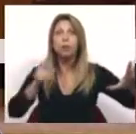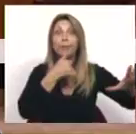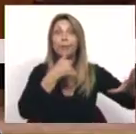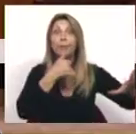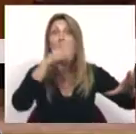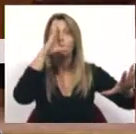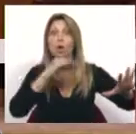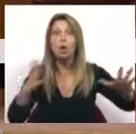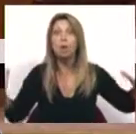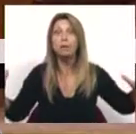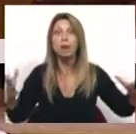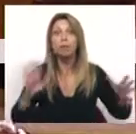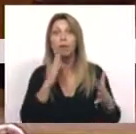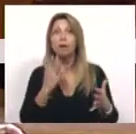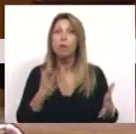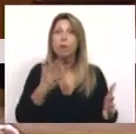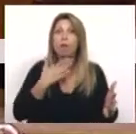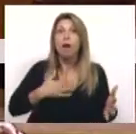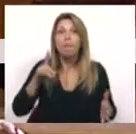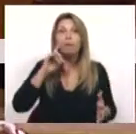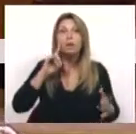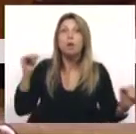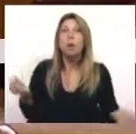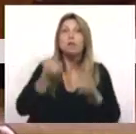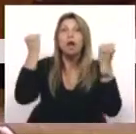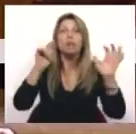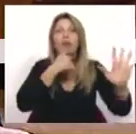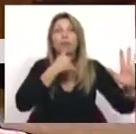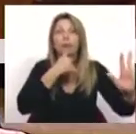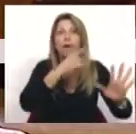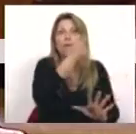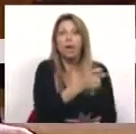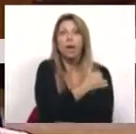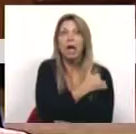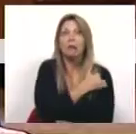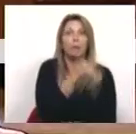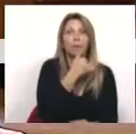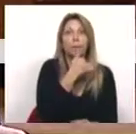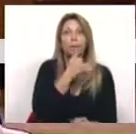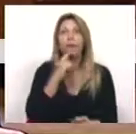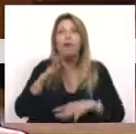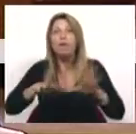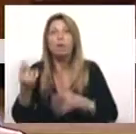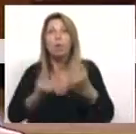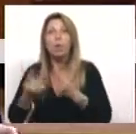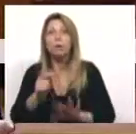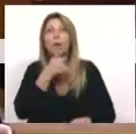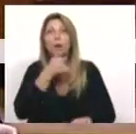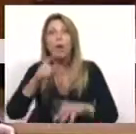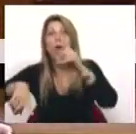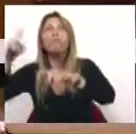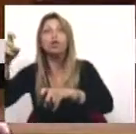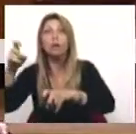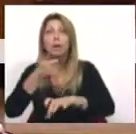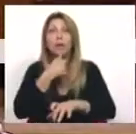se proteger e salvar. Ficar em casa? Atuar? Como? Fugir? Por onde? Em